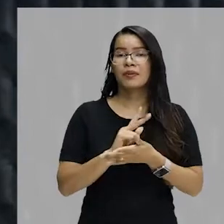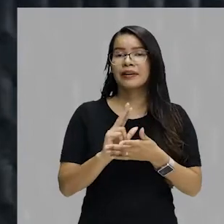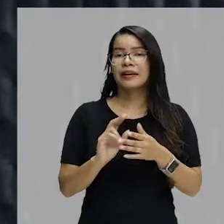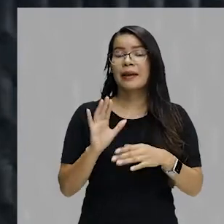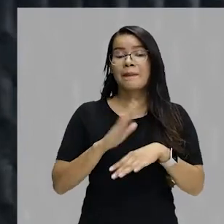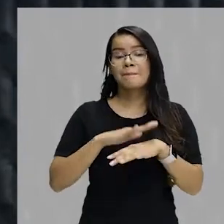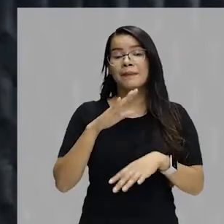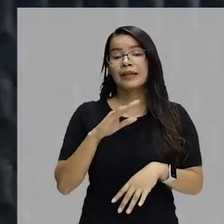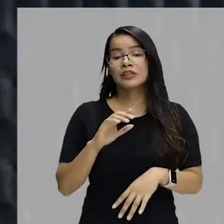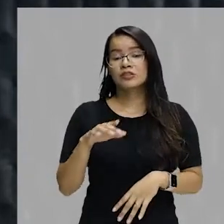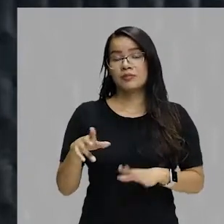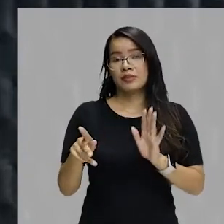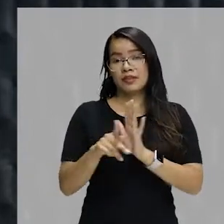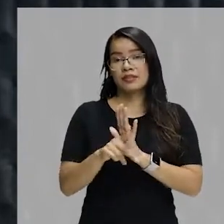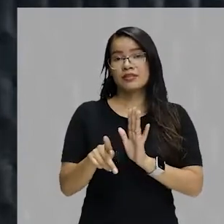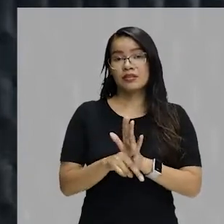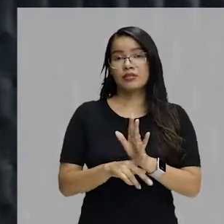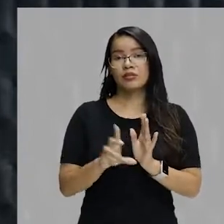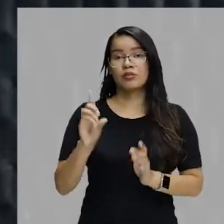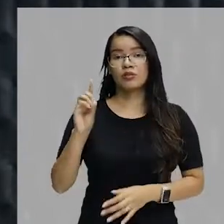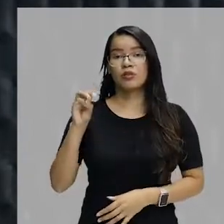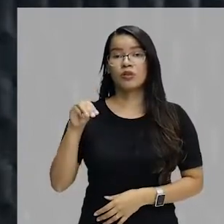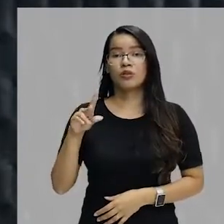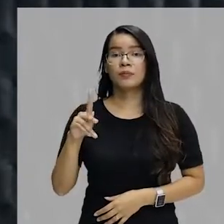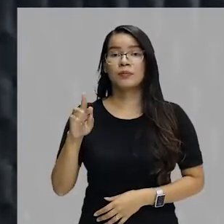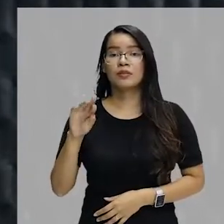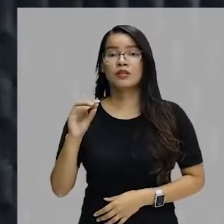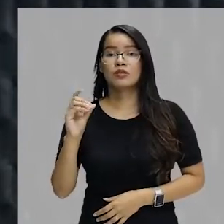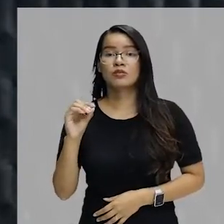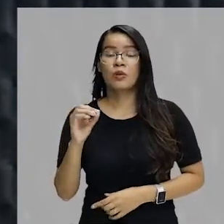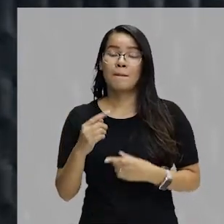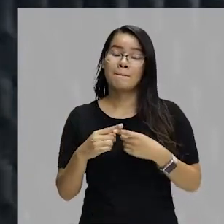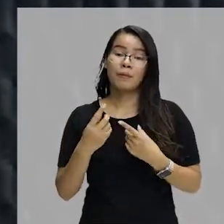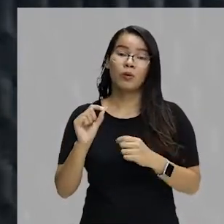Pedro. Mas o que se tem é o nascimento de um Estado,